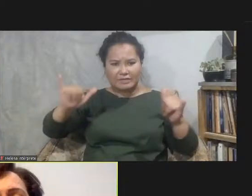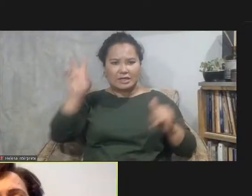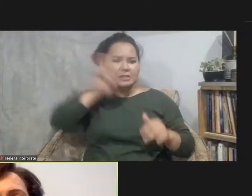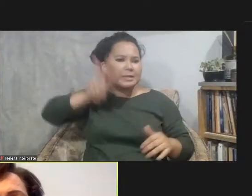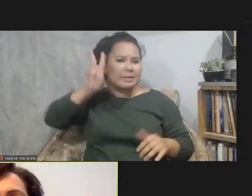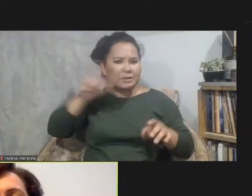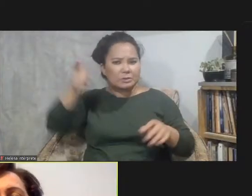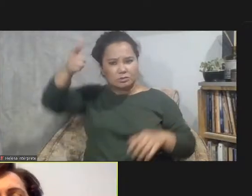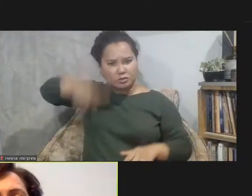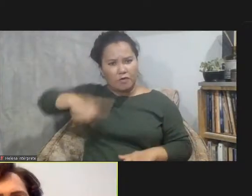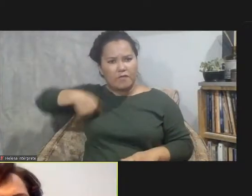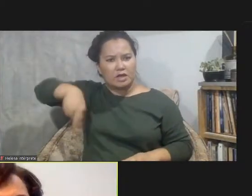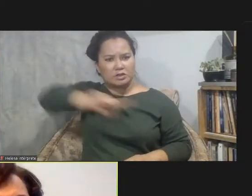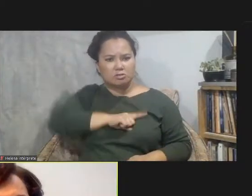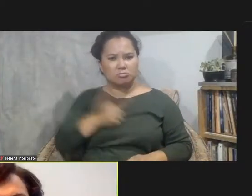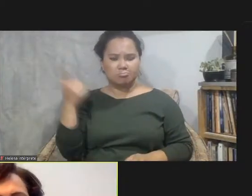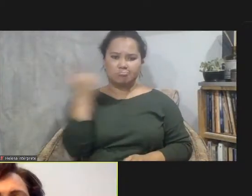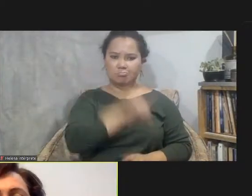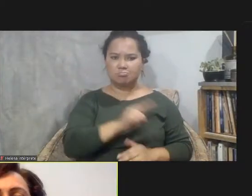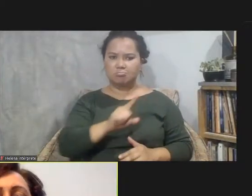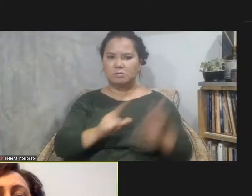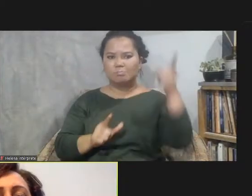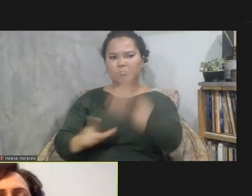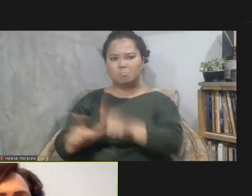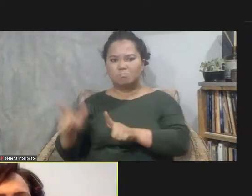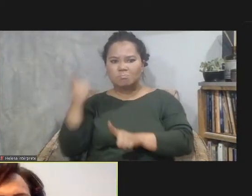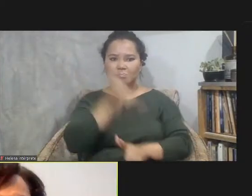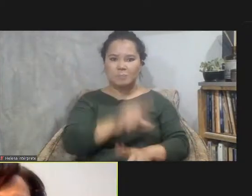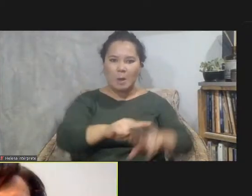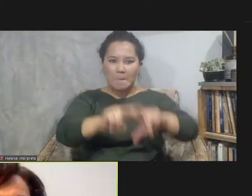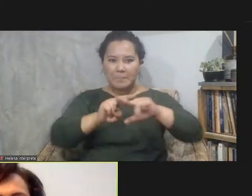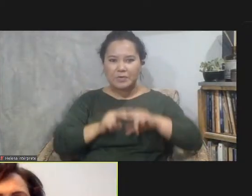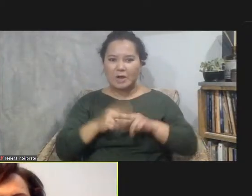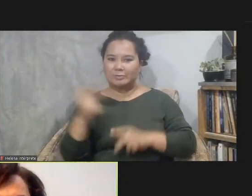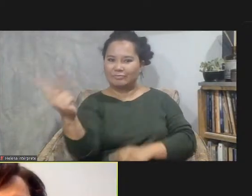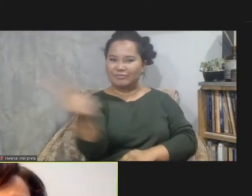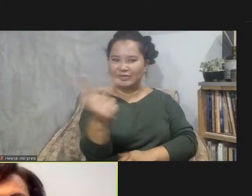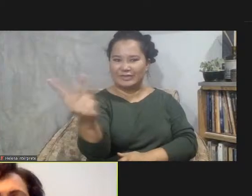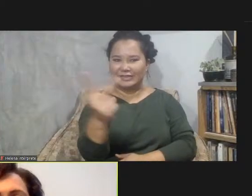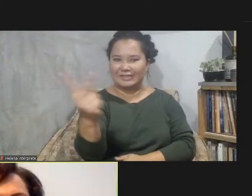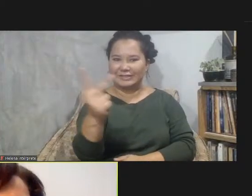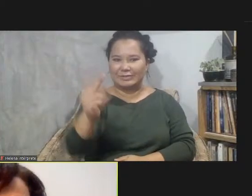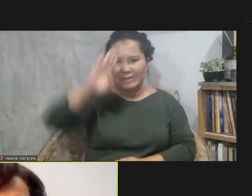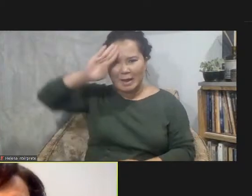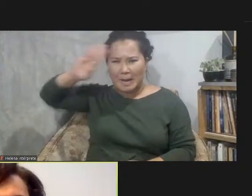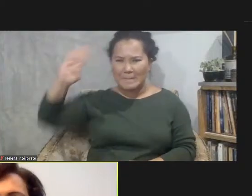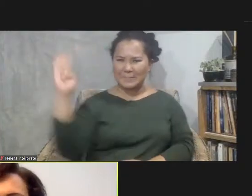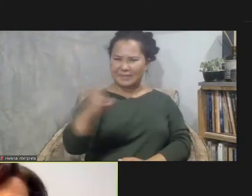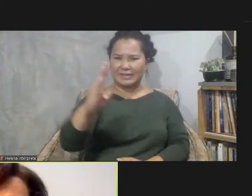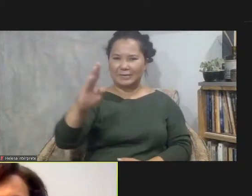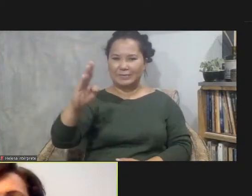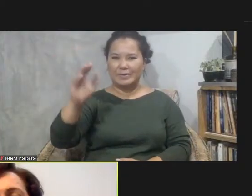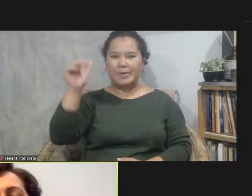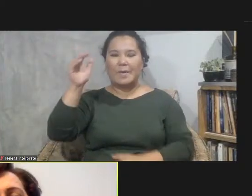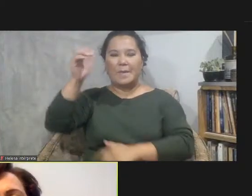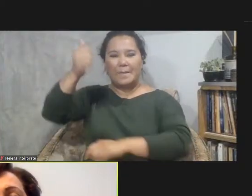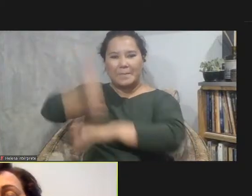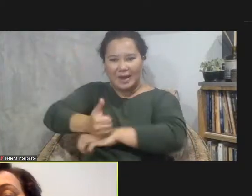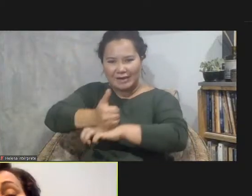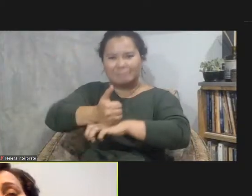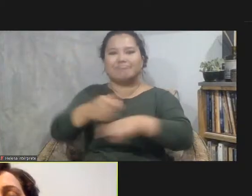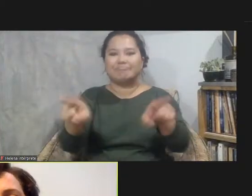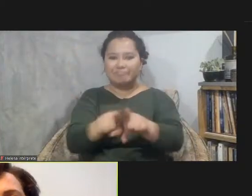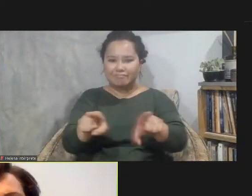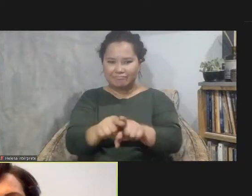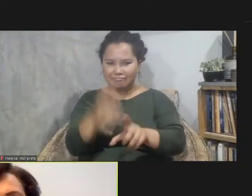são devidos à capitã e ao capitão desse time, Márcia e Henrique. Por isso, afirmo